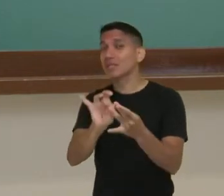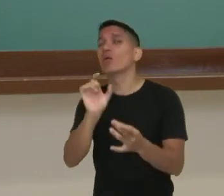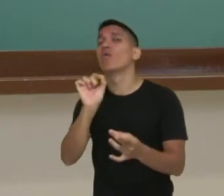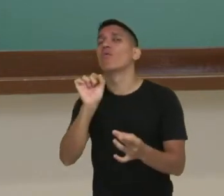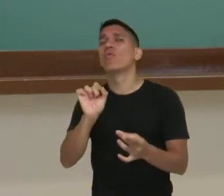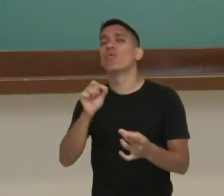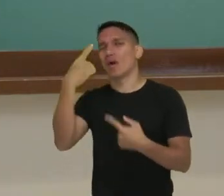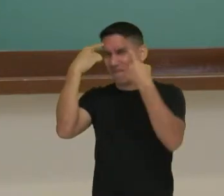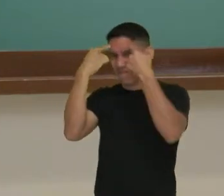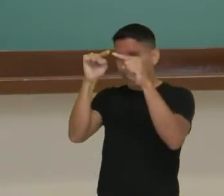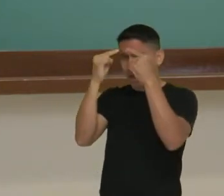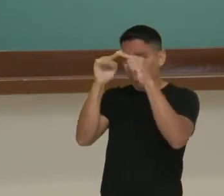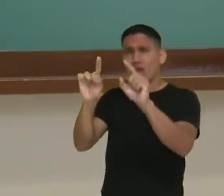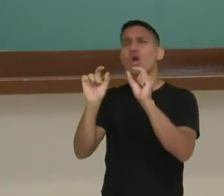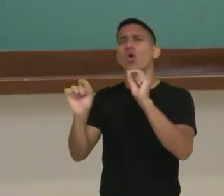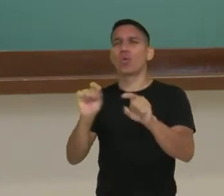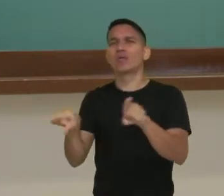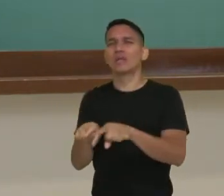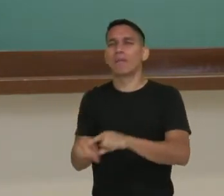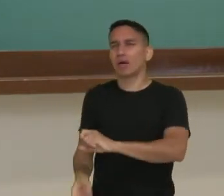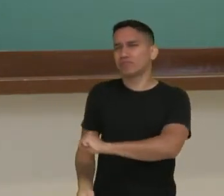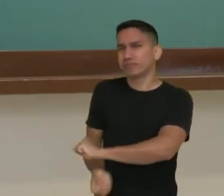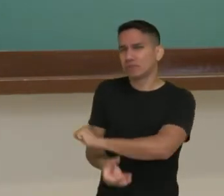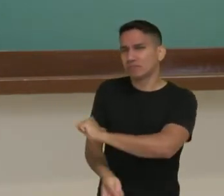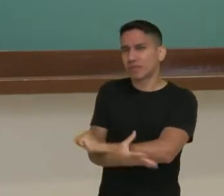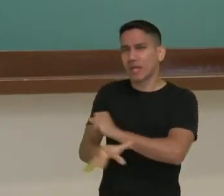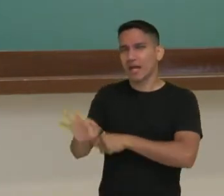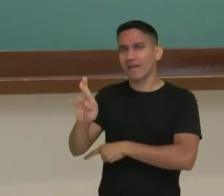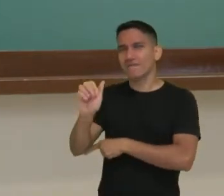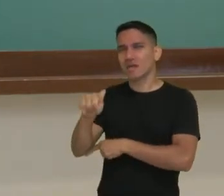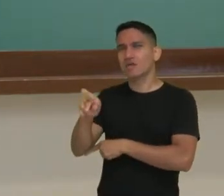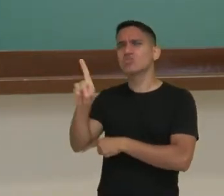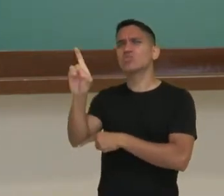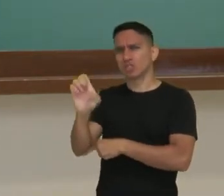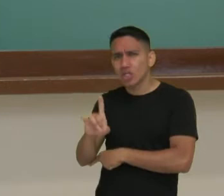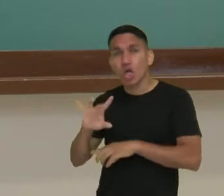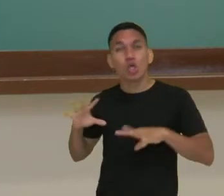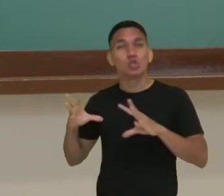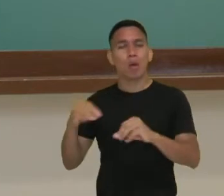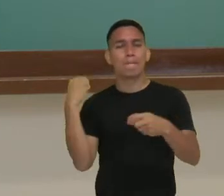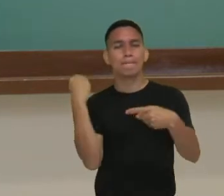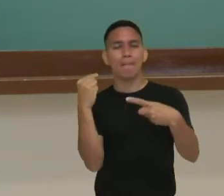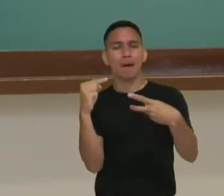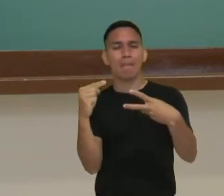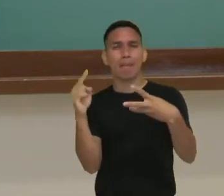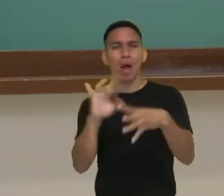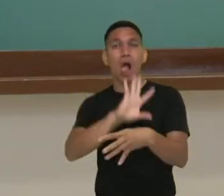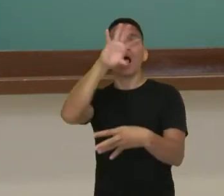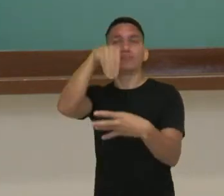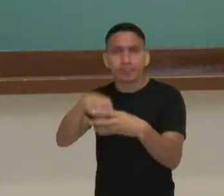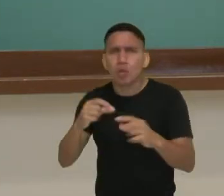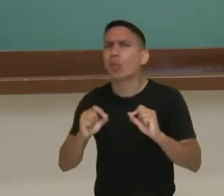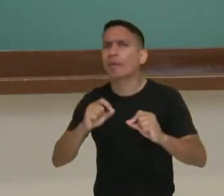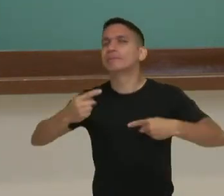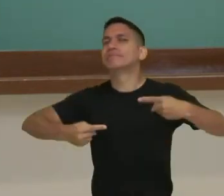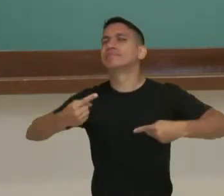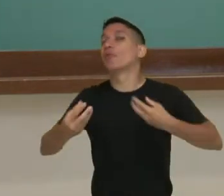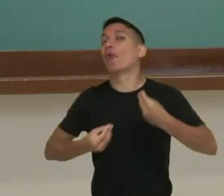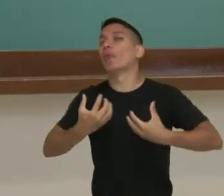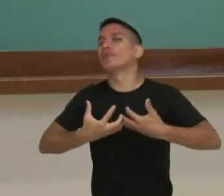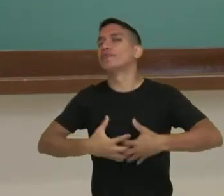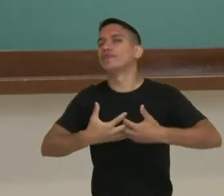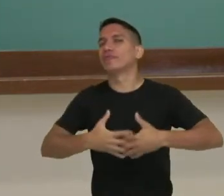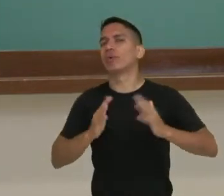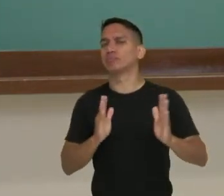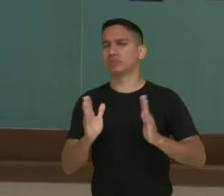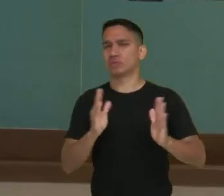e fraude, né? Todas as coisas que percorriam a política no Brasil durante o Segundo